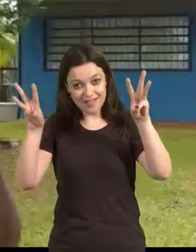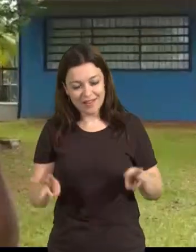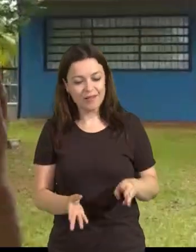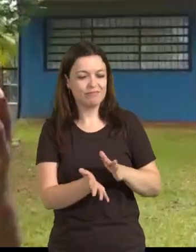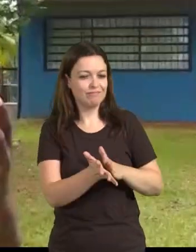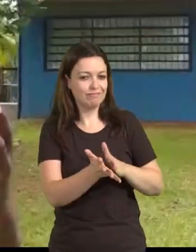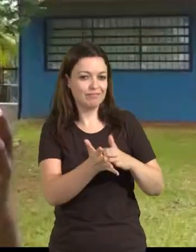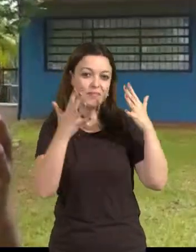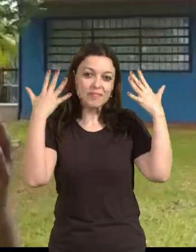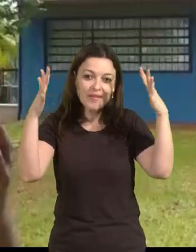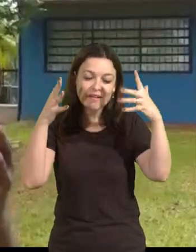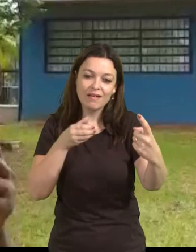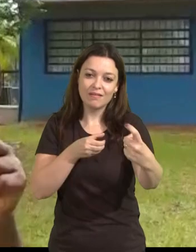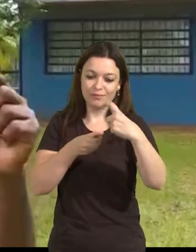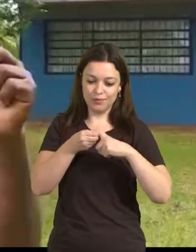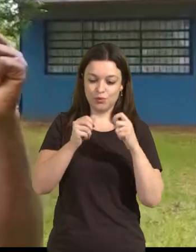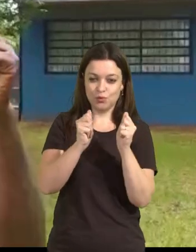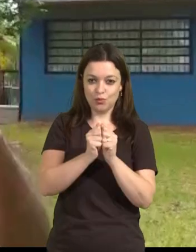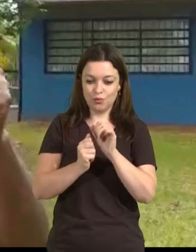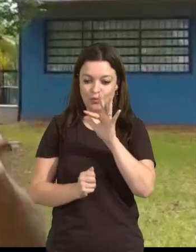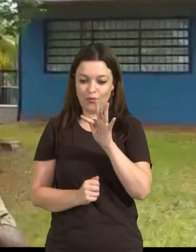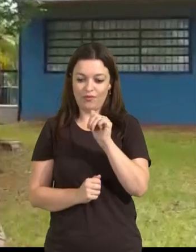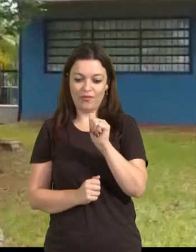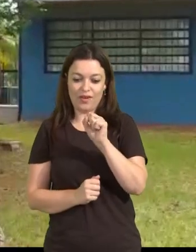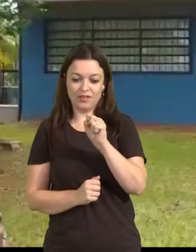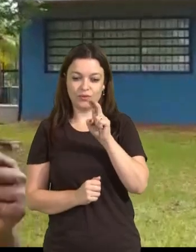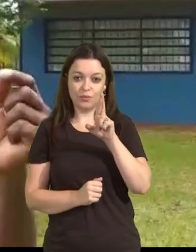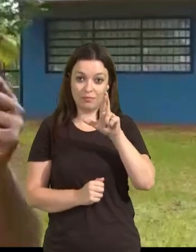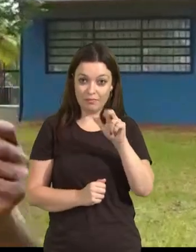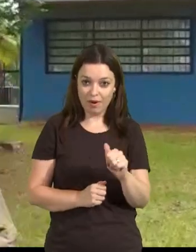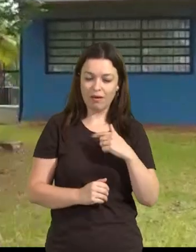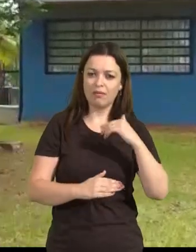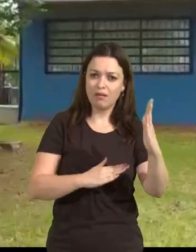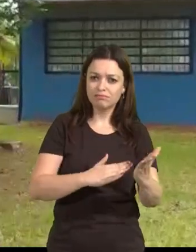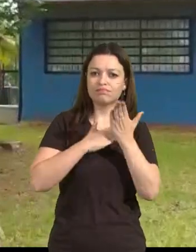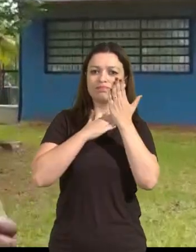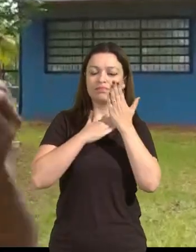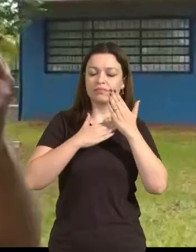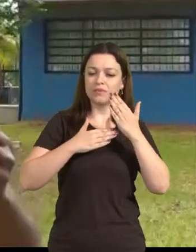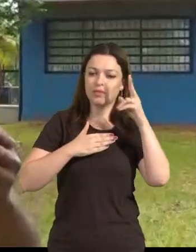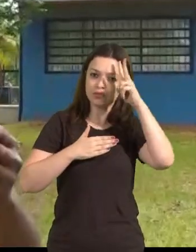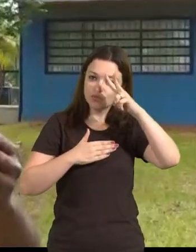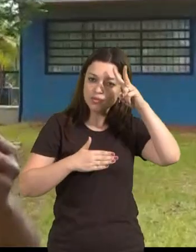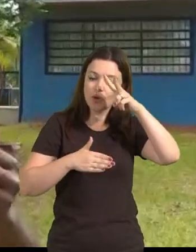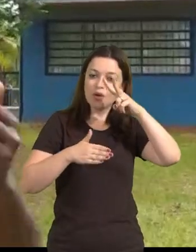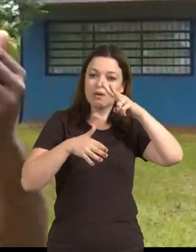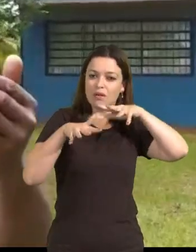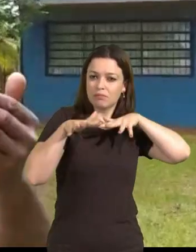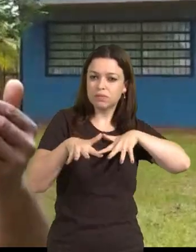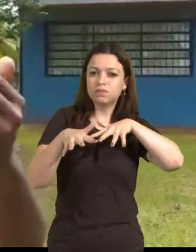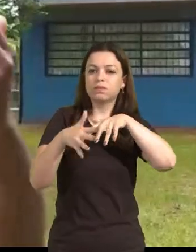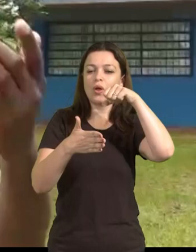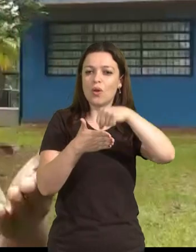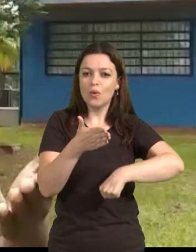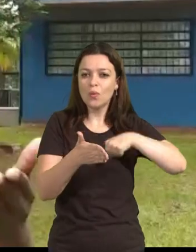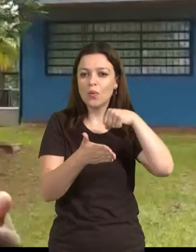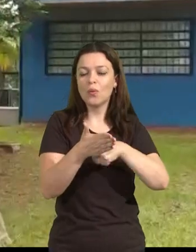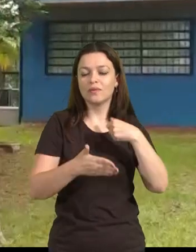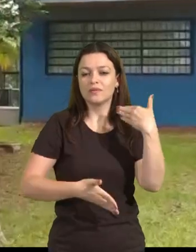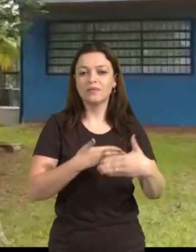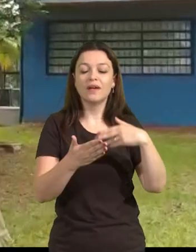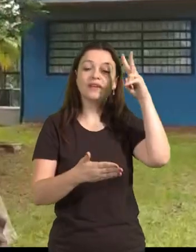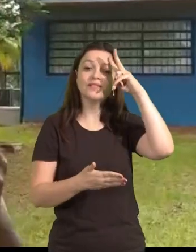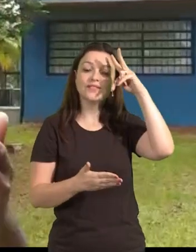que fazem parte da base da FASUBRA, que contribuíram com essa história de luta, essa história bonita